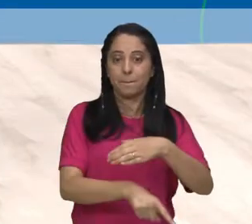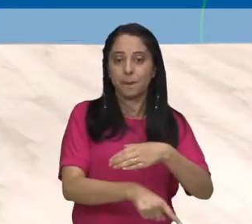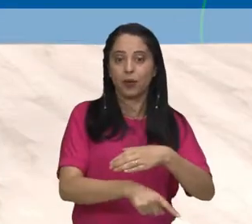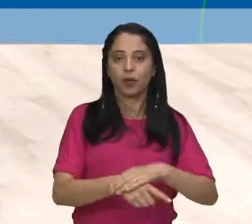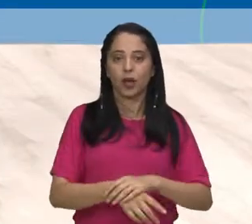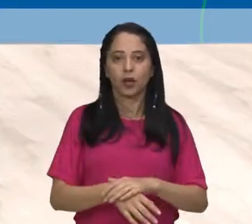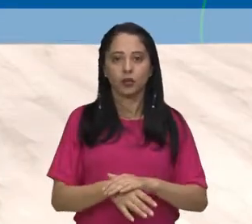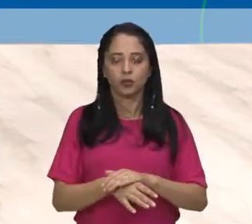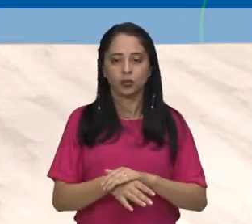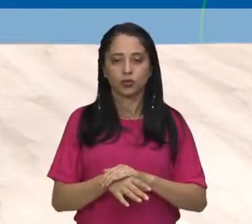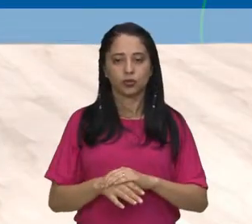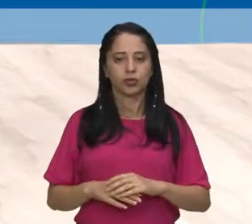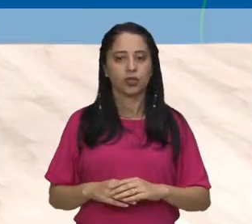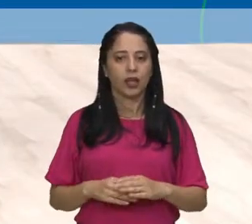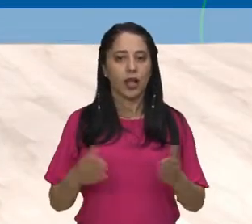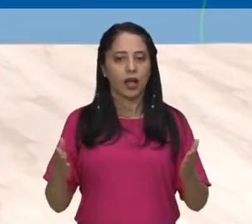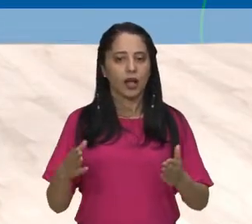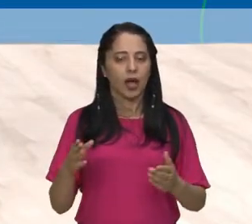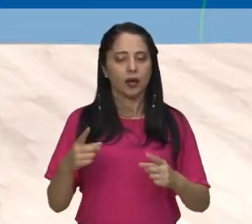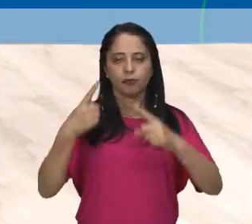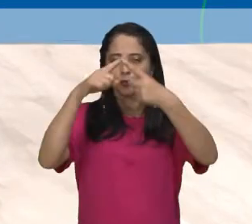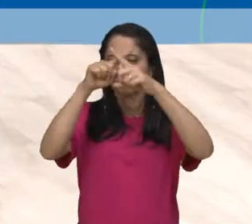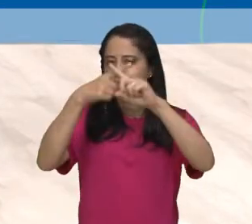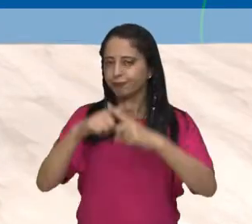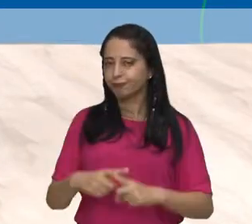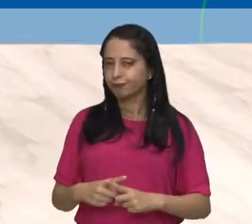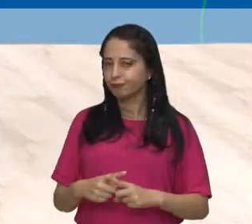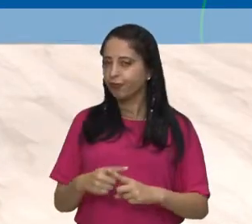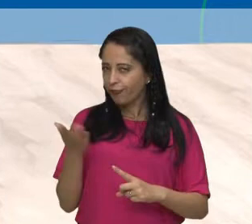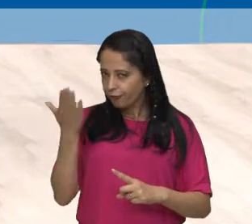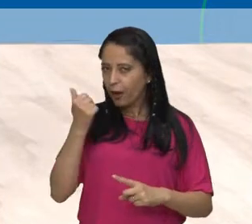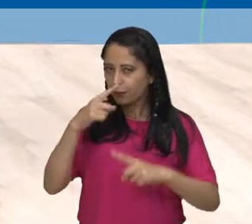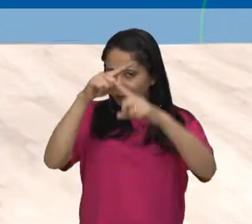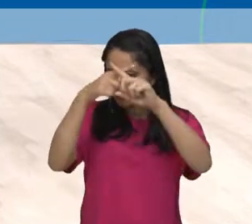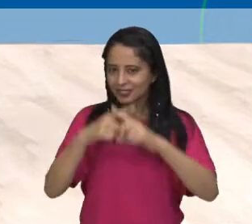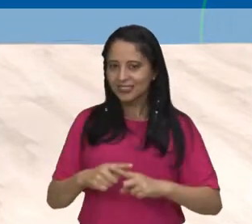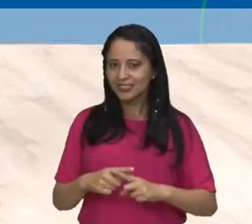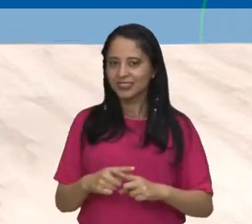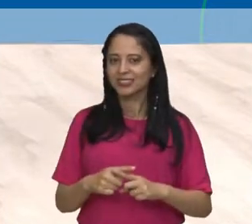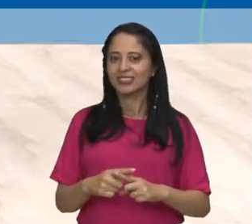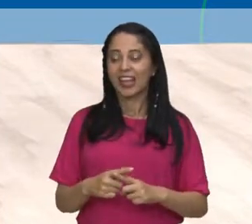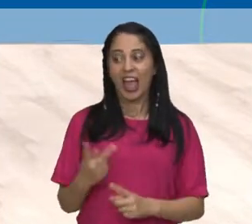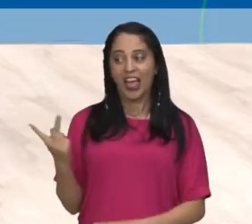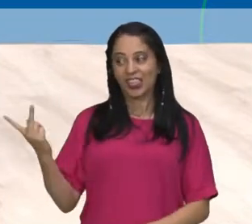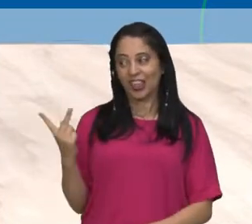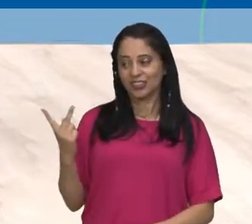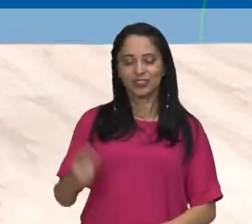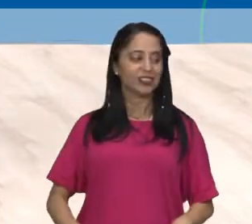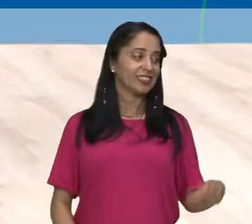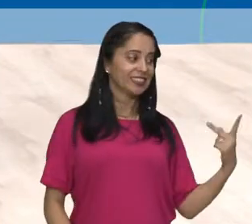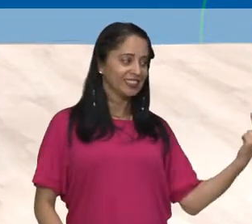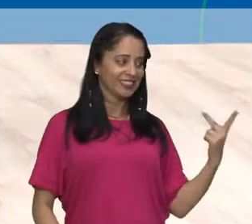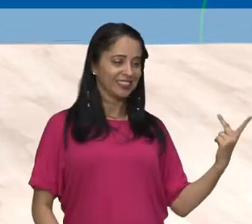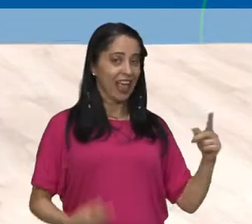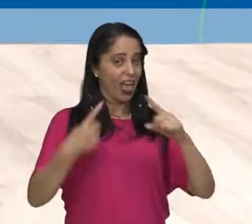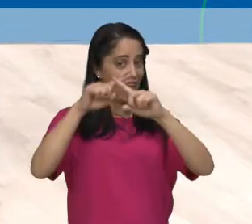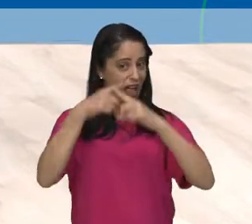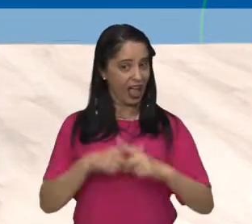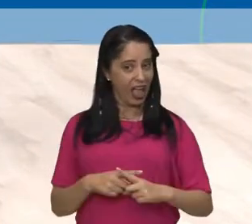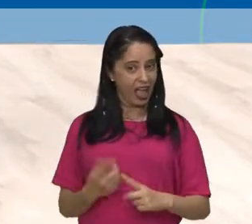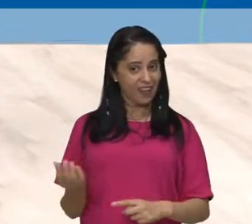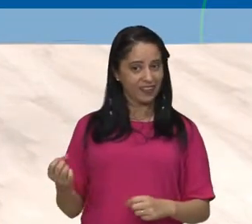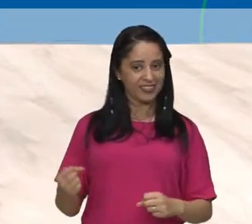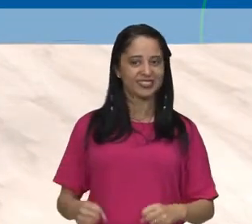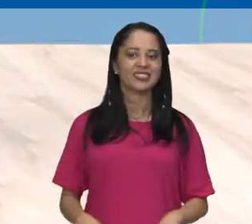vocês chegaram aqui, vamos ver quem consegue mais tampinhas? Eu e a Carol ou a Ana e o Marcelo. Vamos lá?